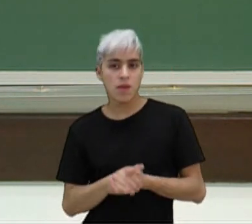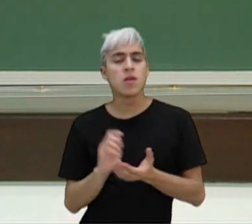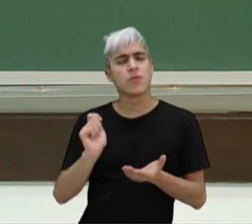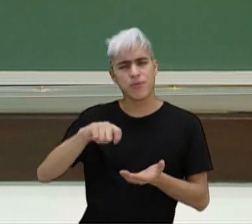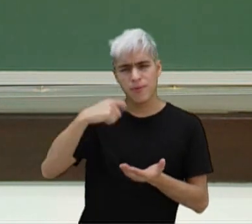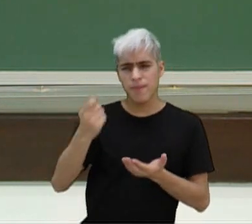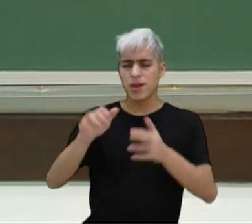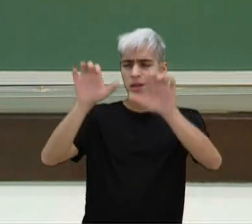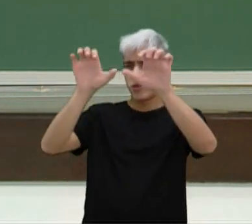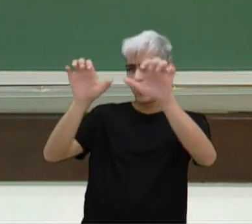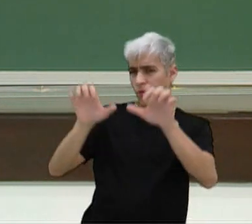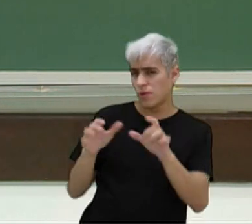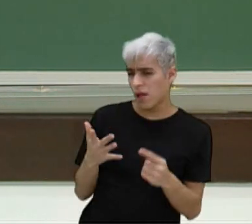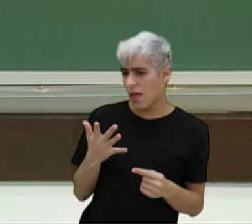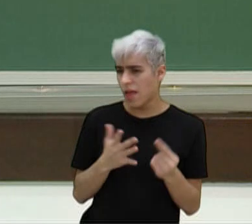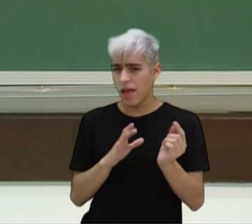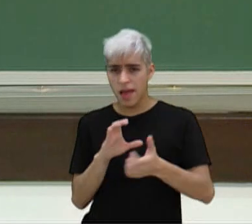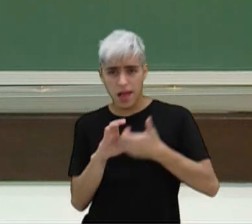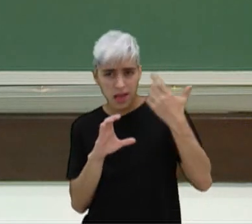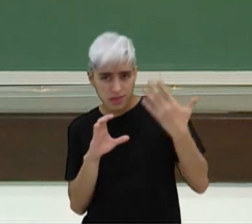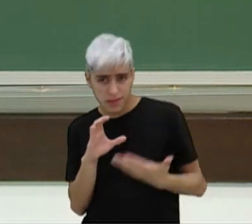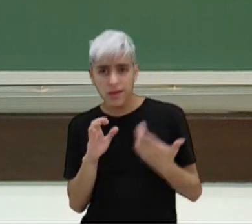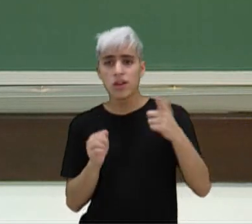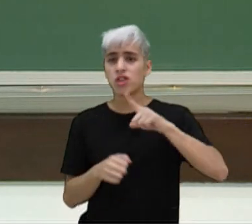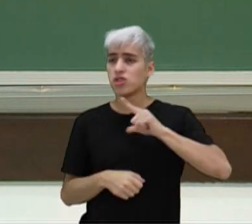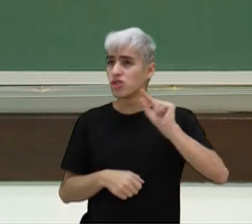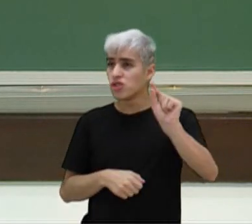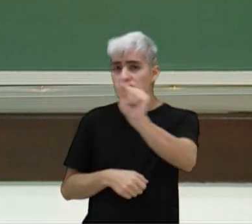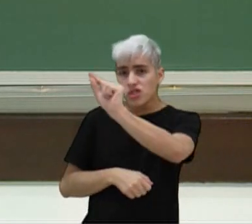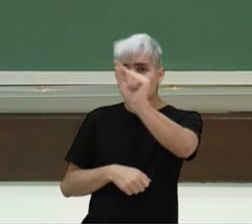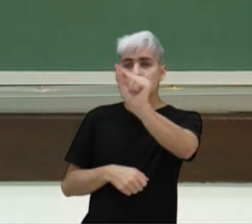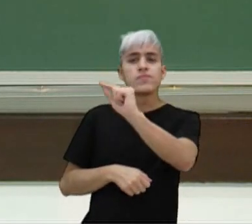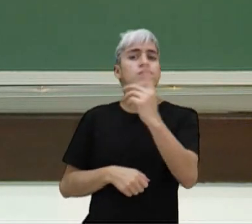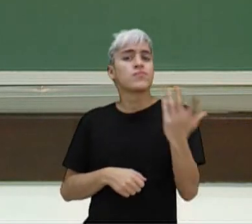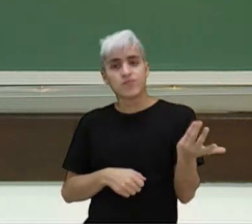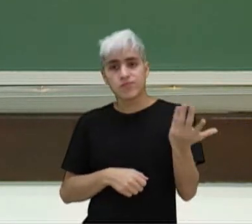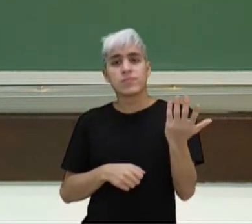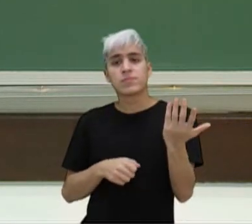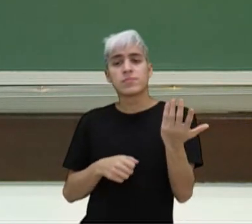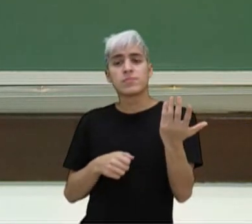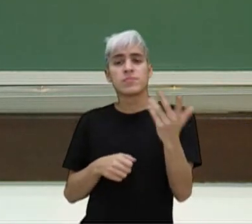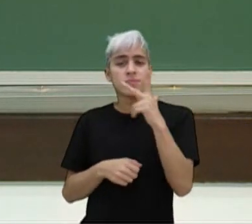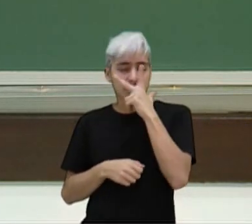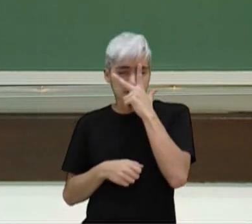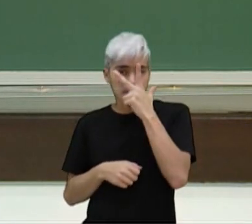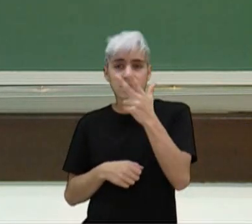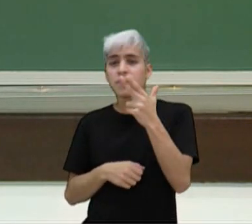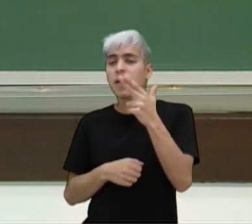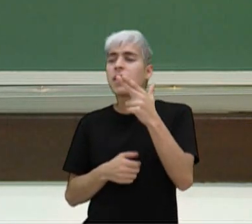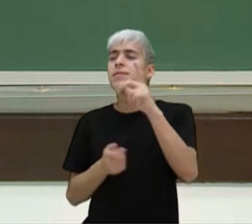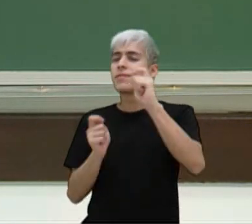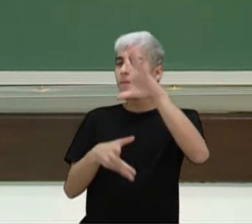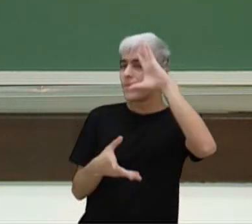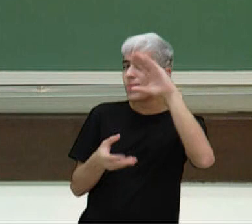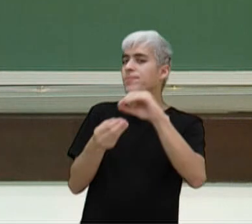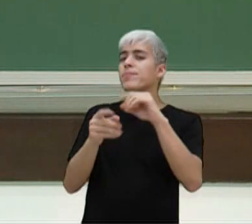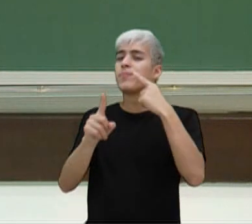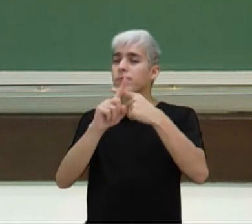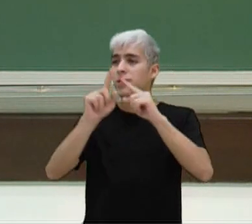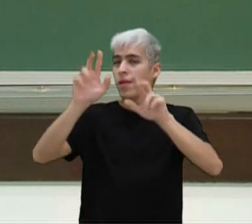da infraestrutura, das características que existem naquela região, que permitem compreender